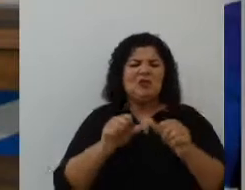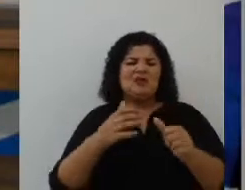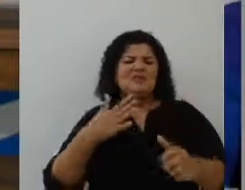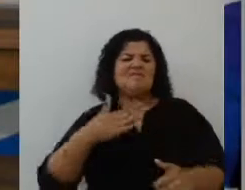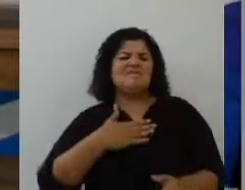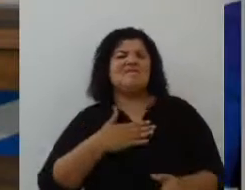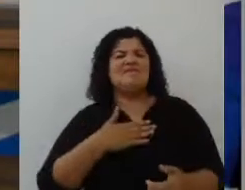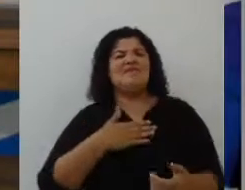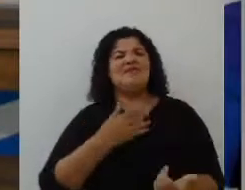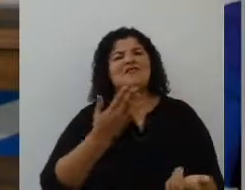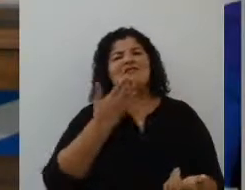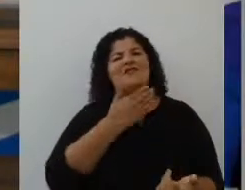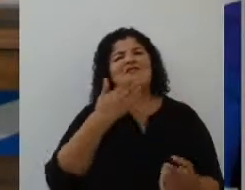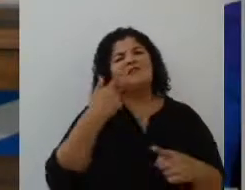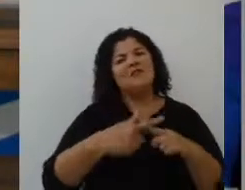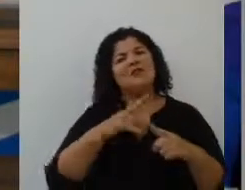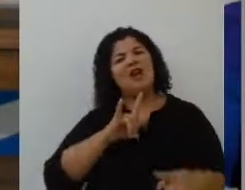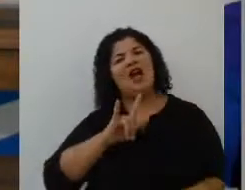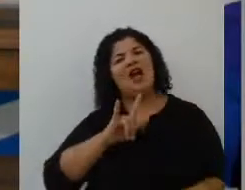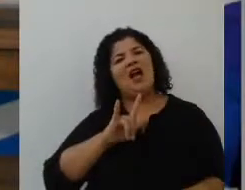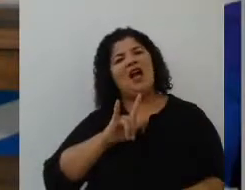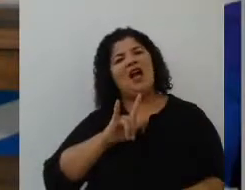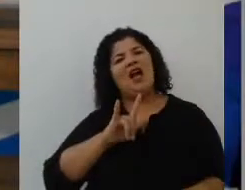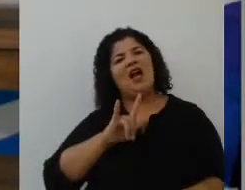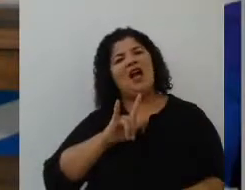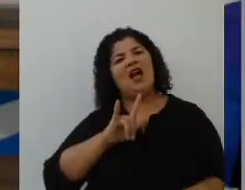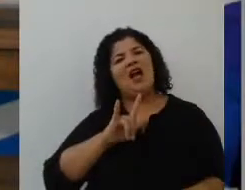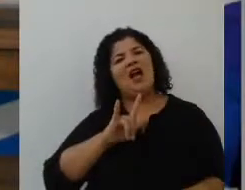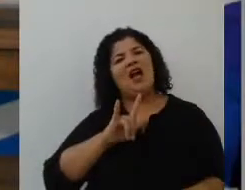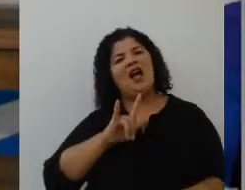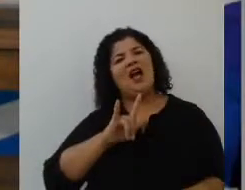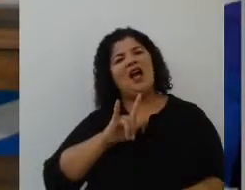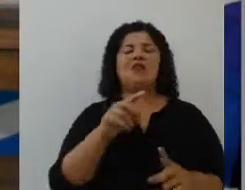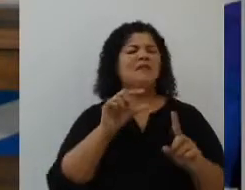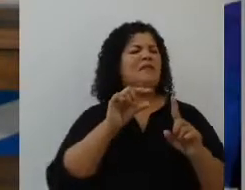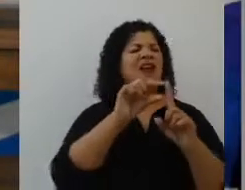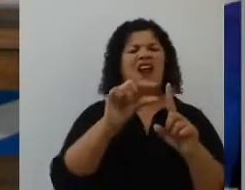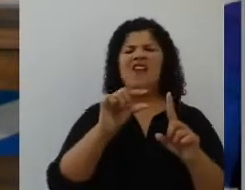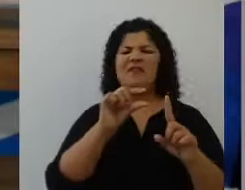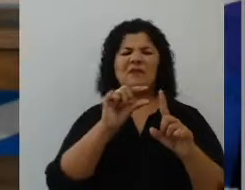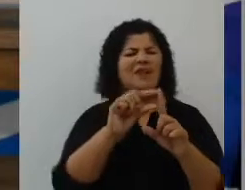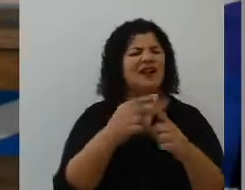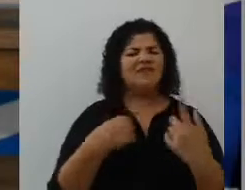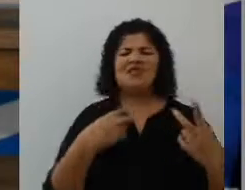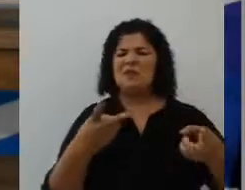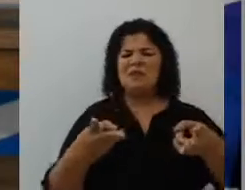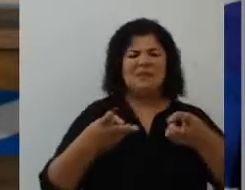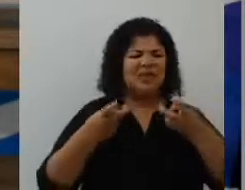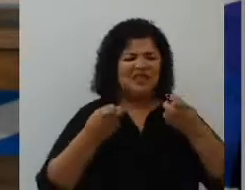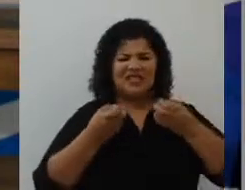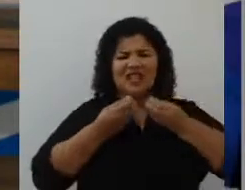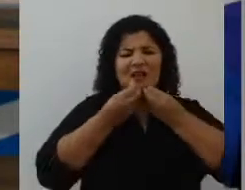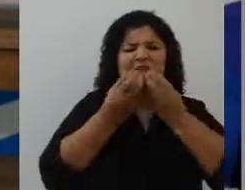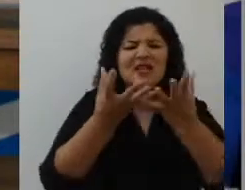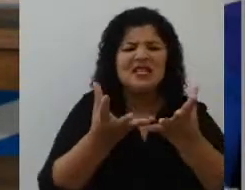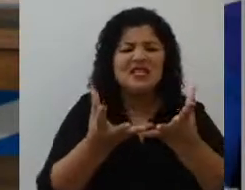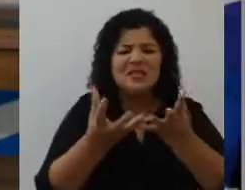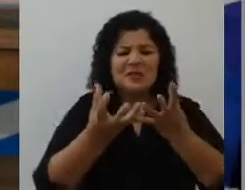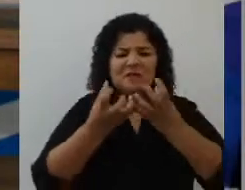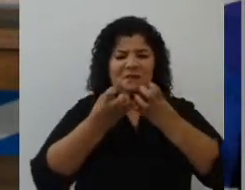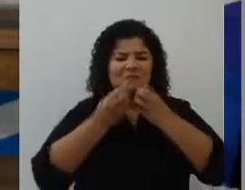defeito é te amar demais. Palavras são palavras e a gente nem percebe o que disse sem querer e o que deixou para